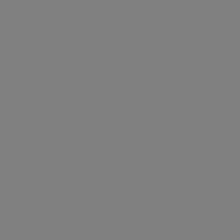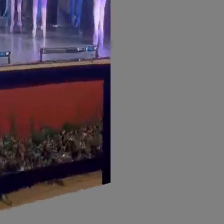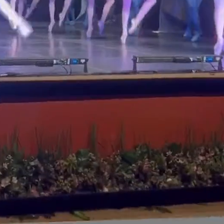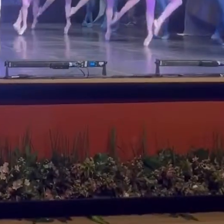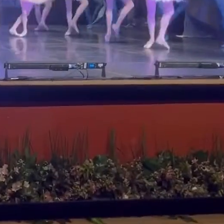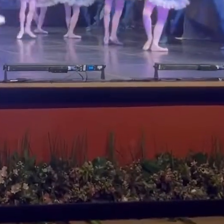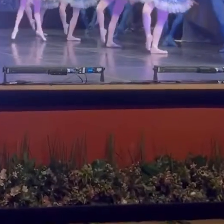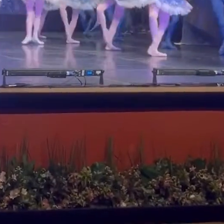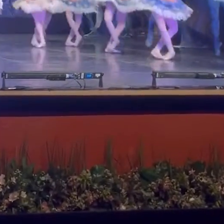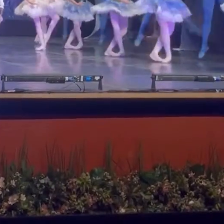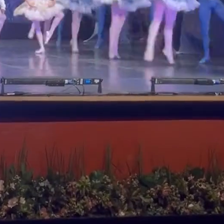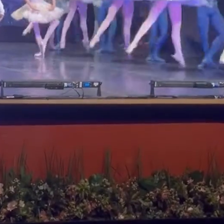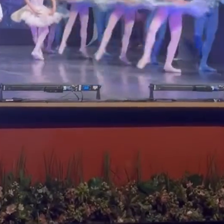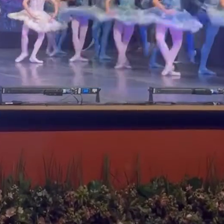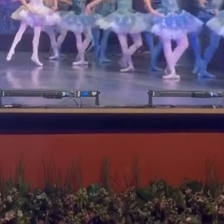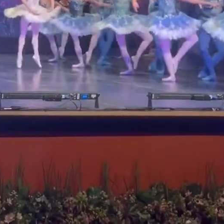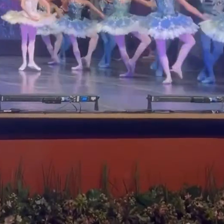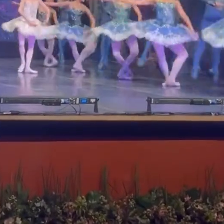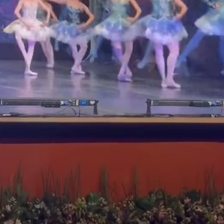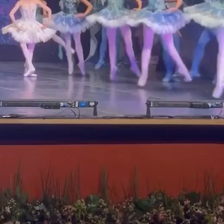França.